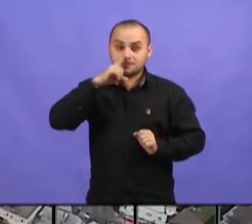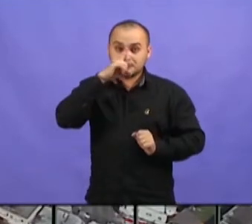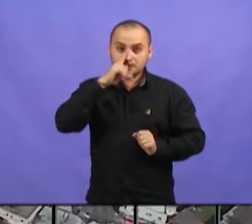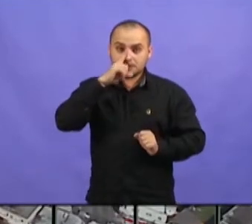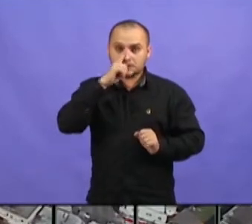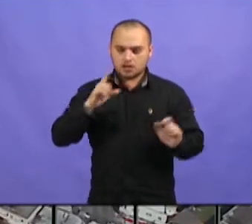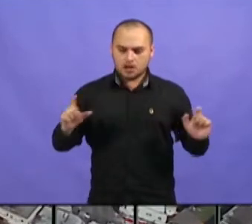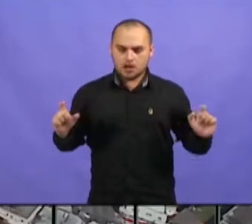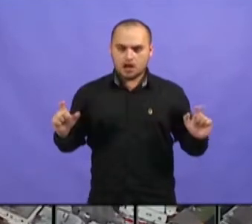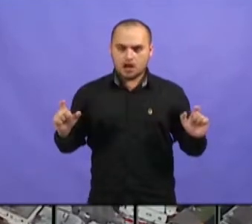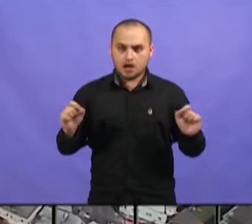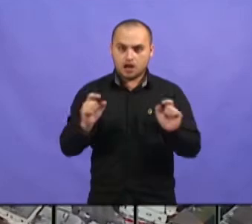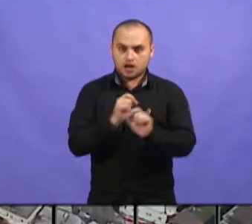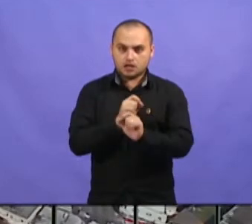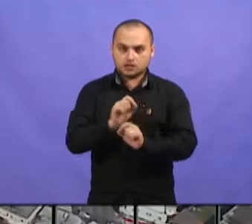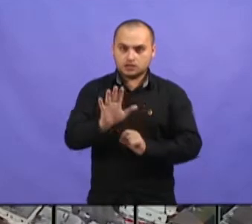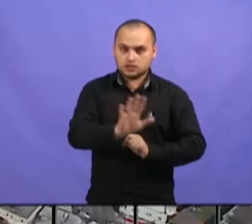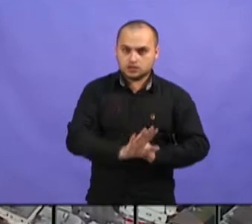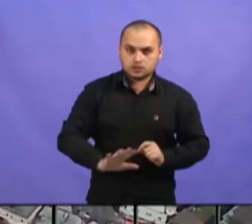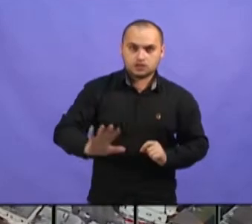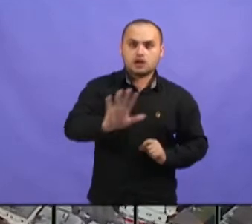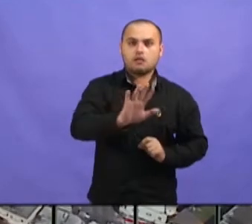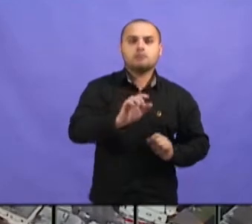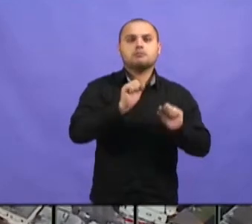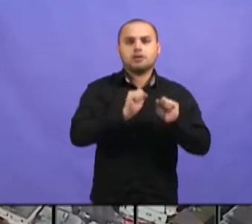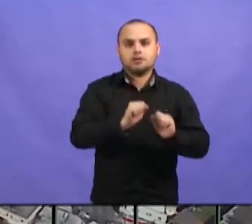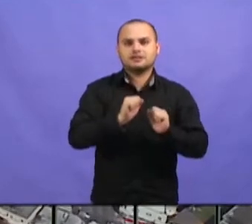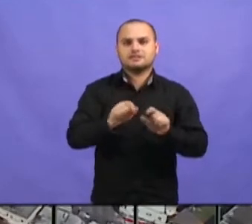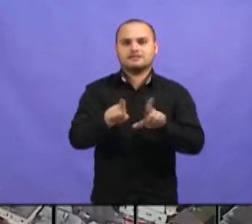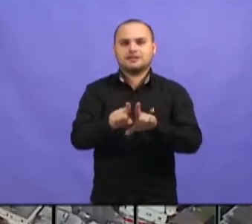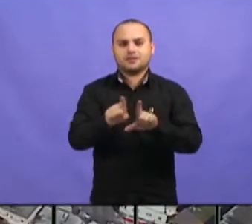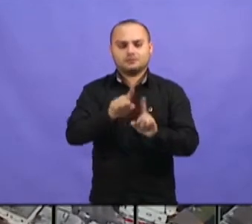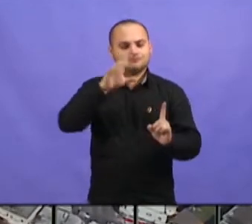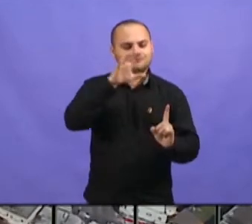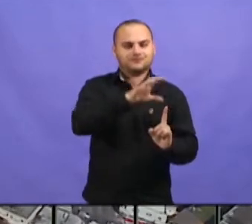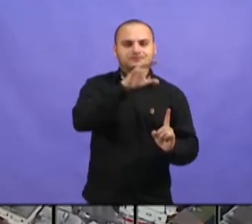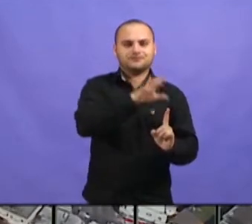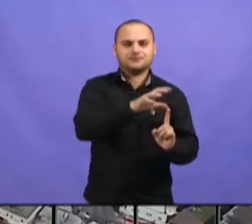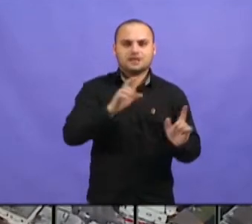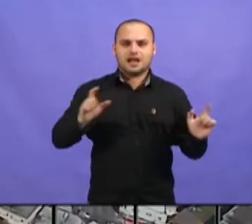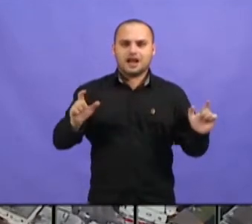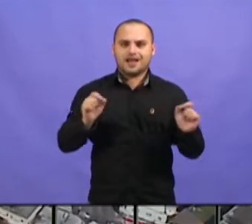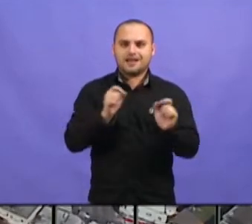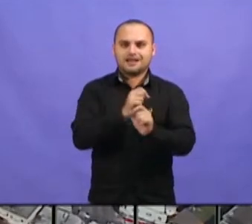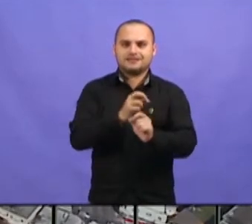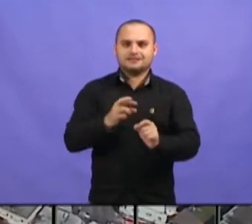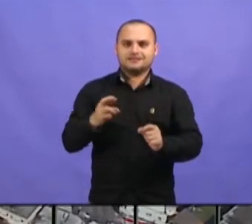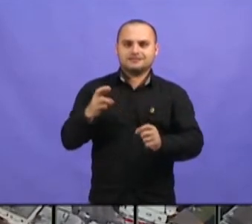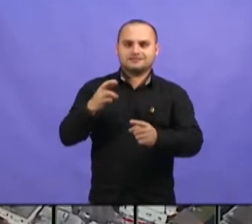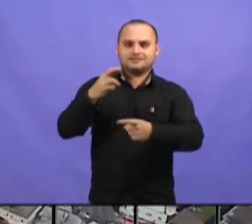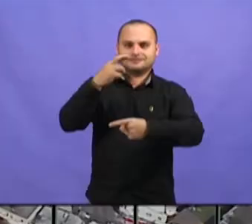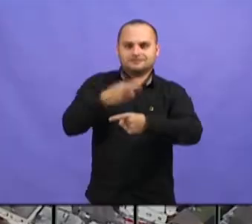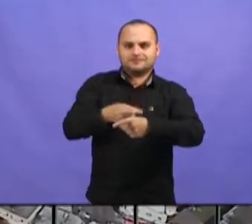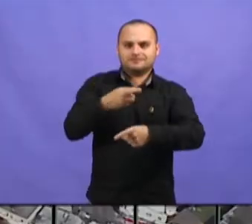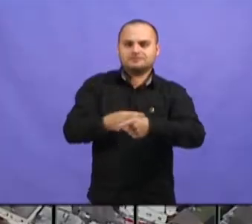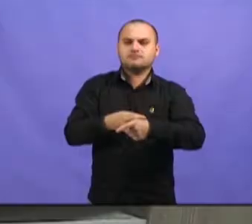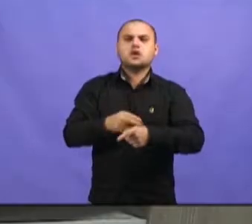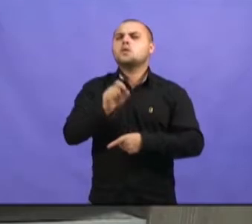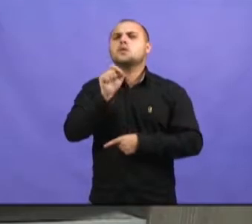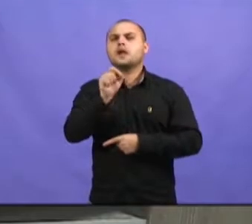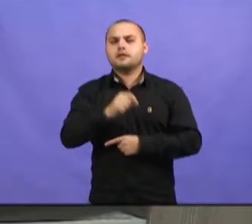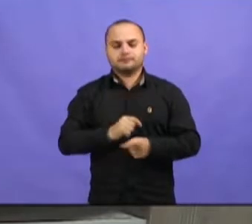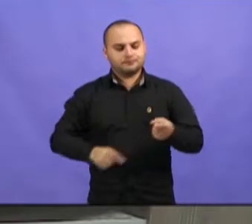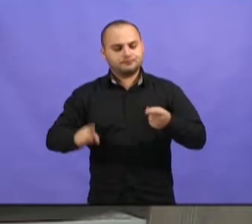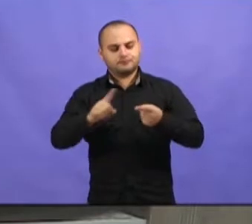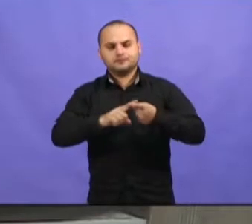né, acabam aumentando o risco de câncer de próstata, né? Então, a obesidade, o consumo de bebida alcoólica e